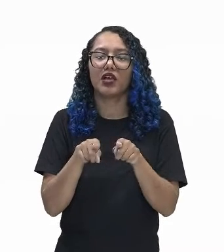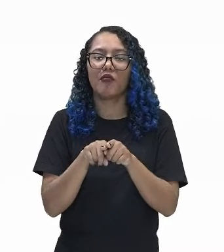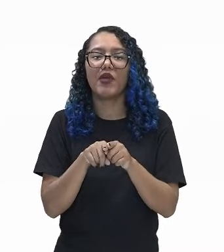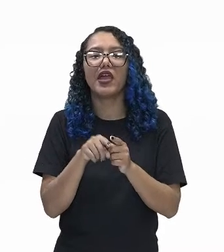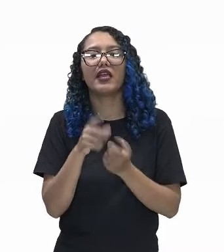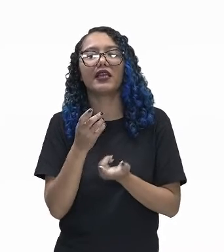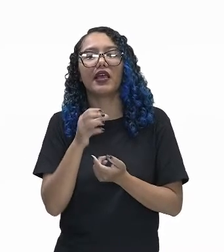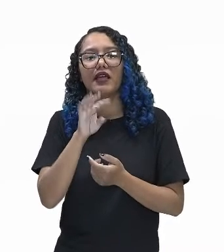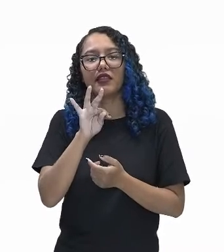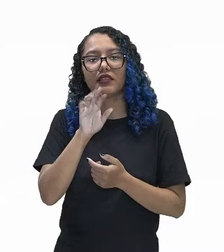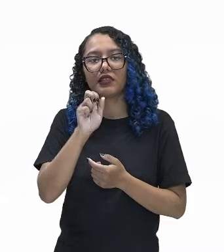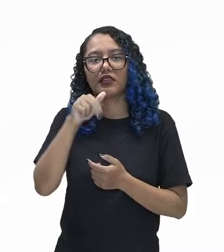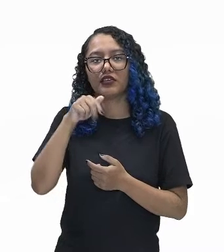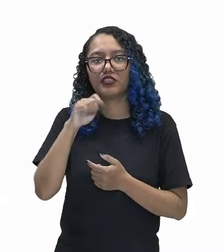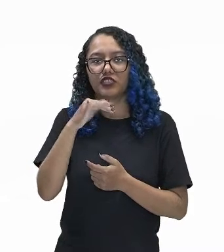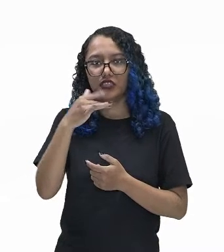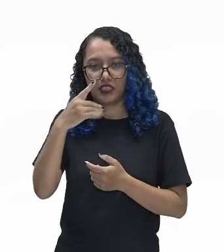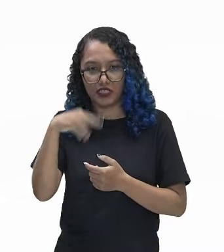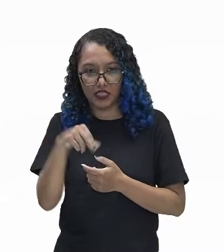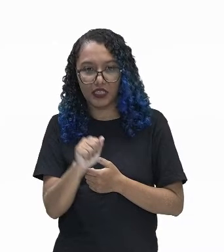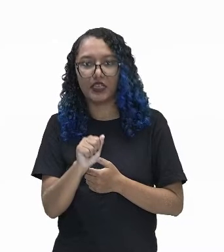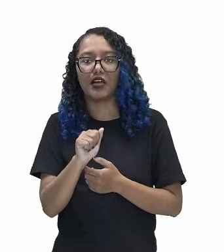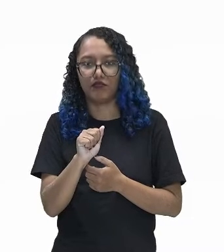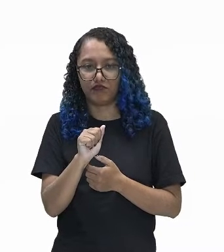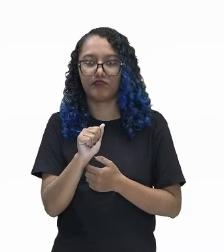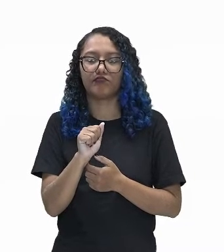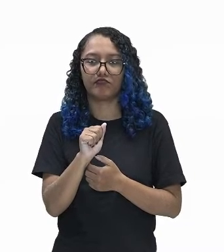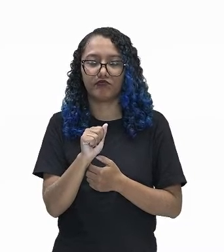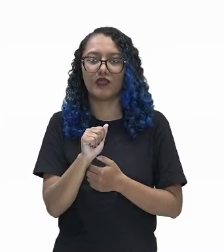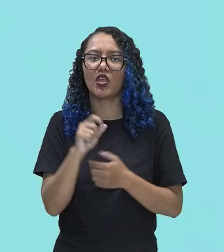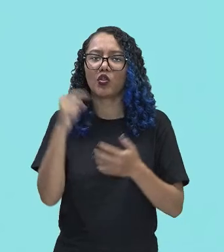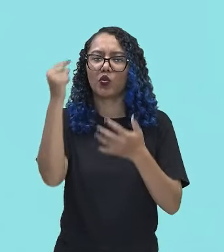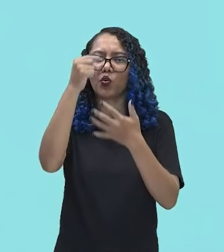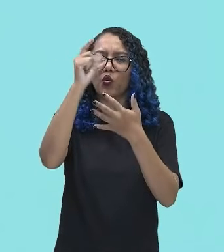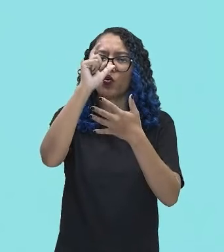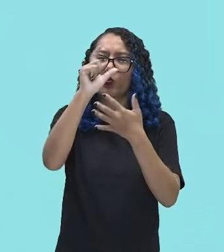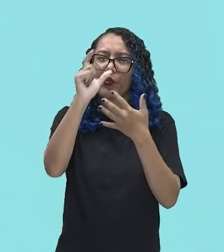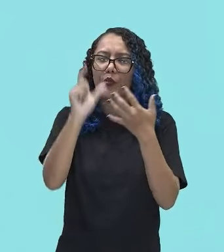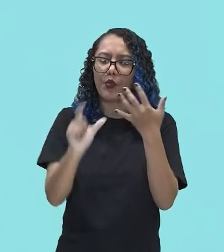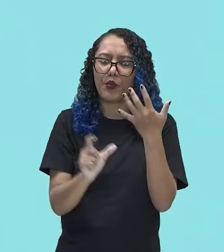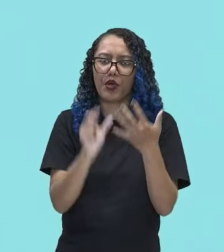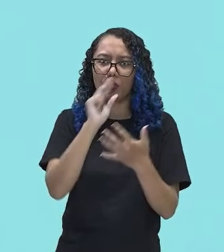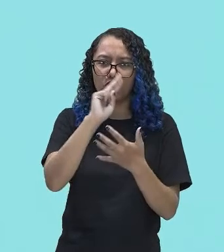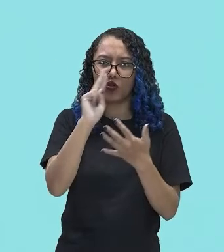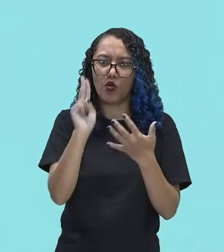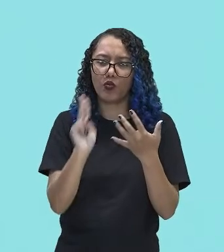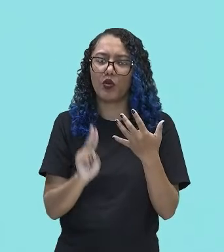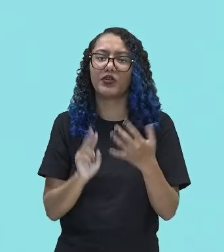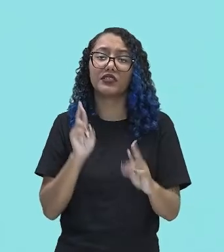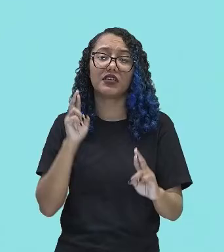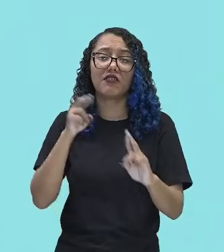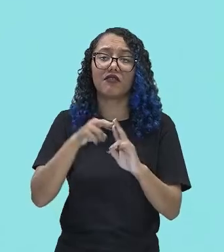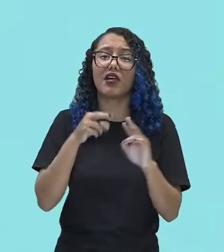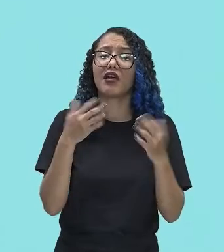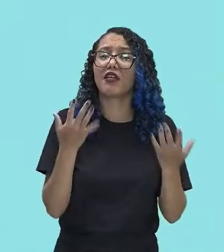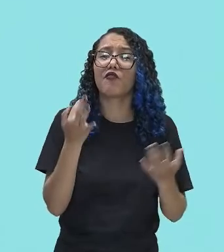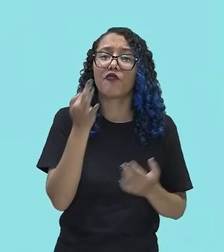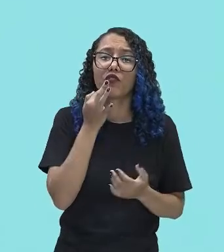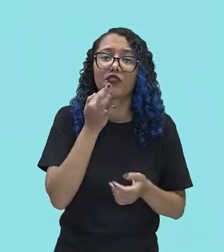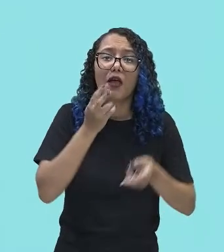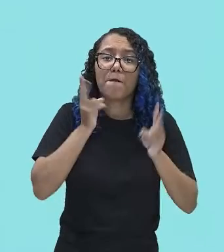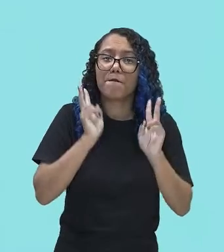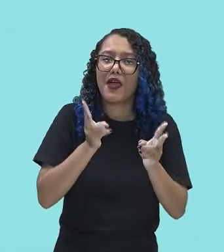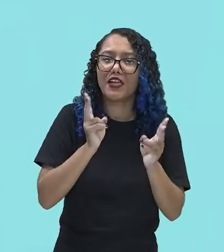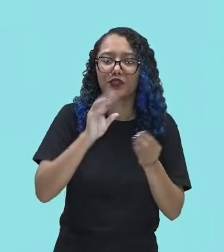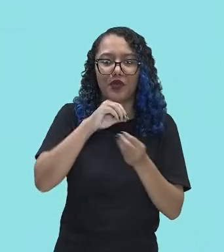Todos esses nomes aí que foram selecionados, tudo para falar da mesma fruta. Então vejam como tem